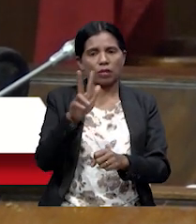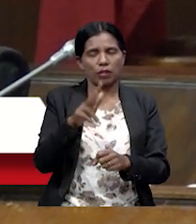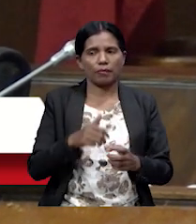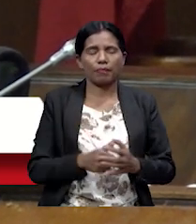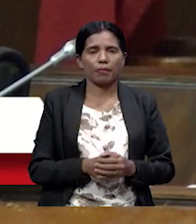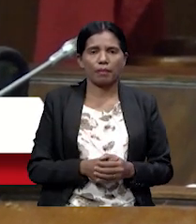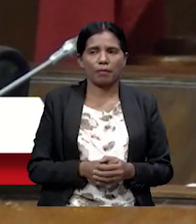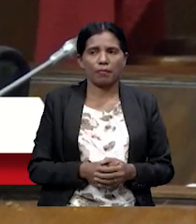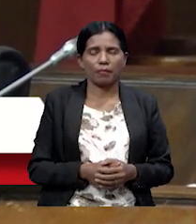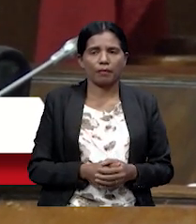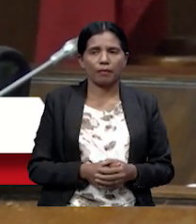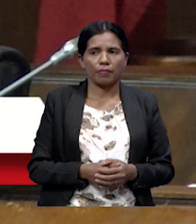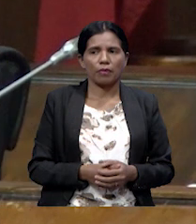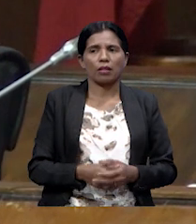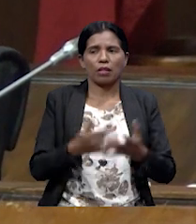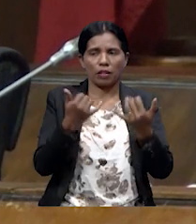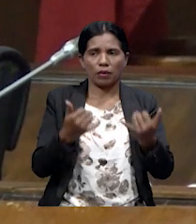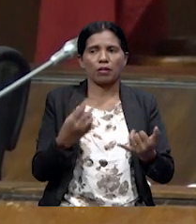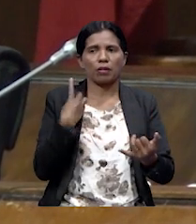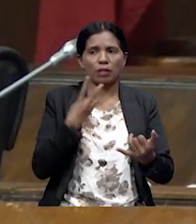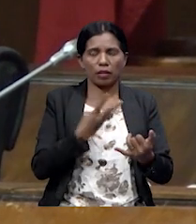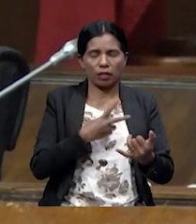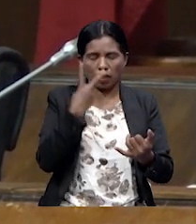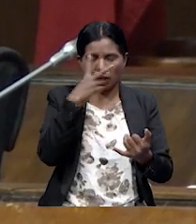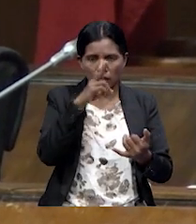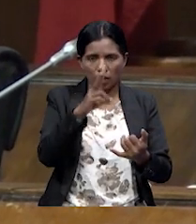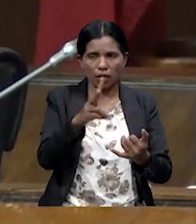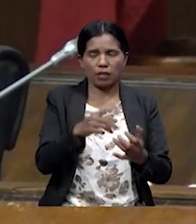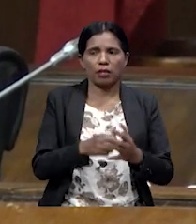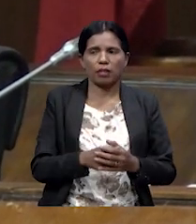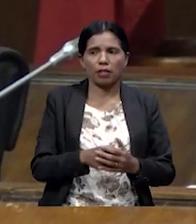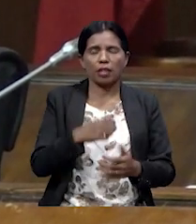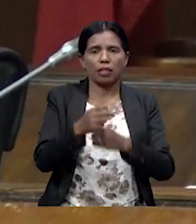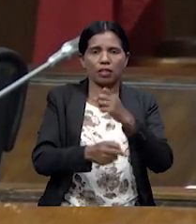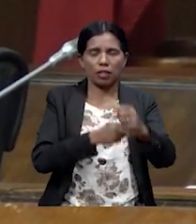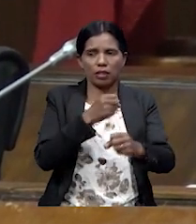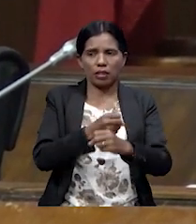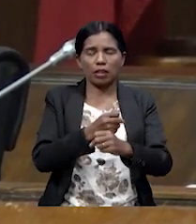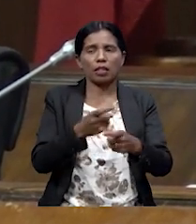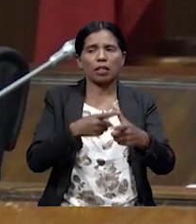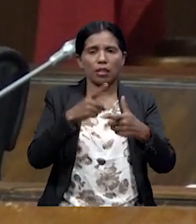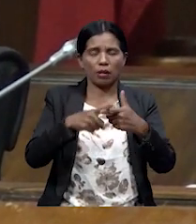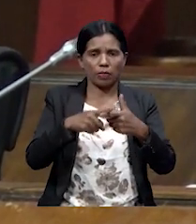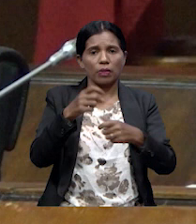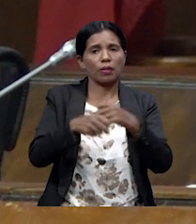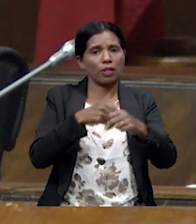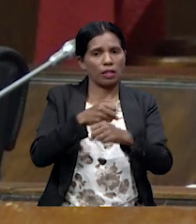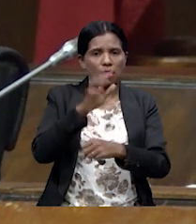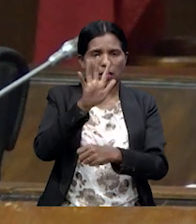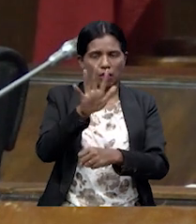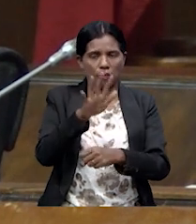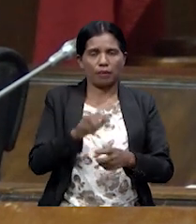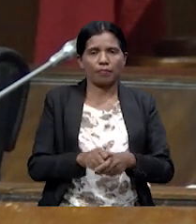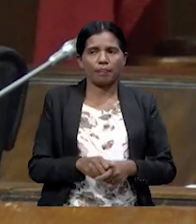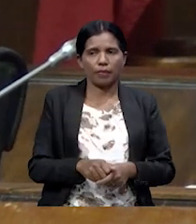agora apa ini grandes opções do plano nem ia período nem de 5 anos tambah nem